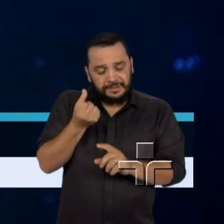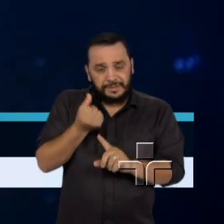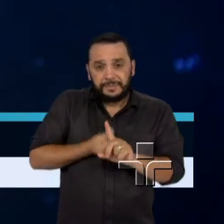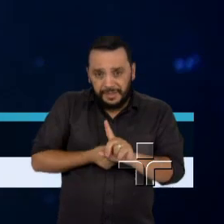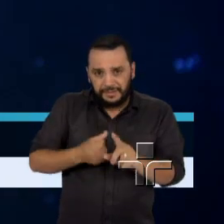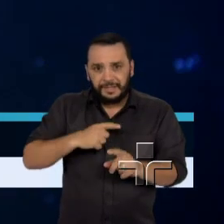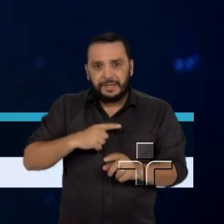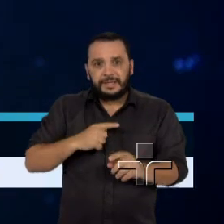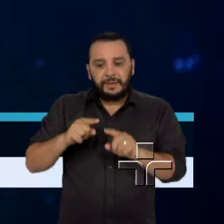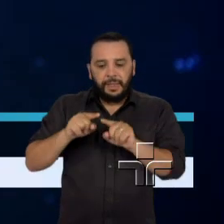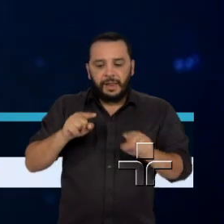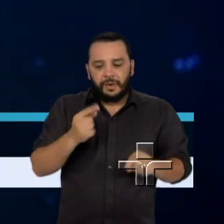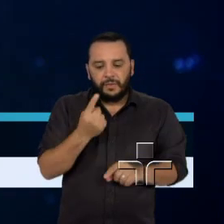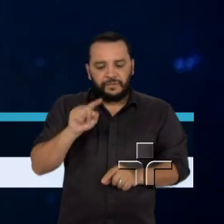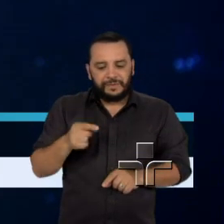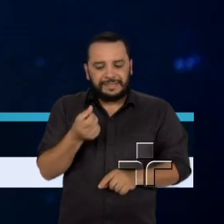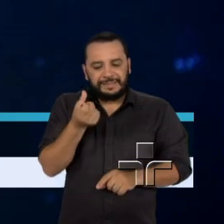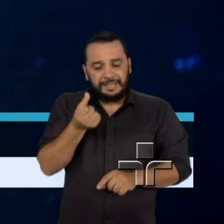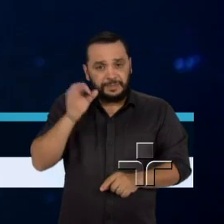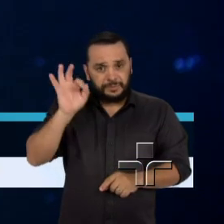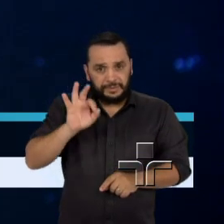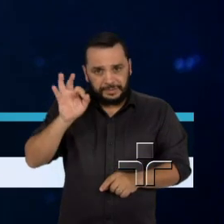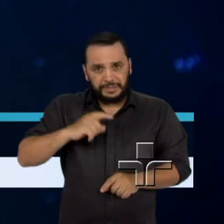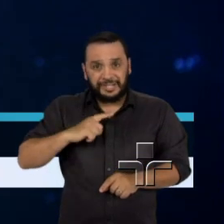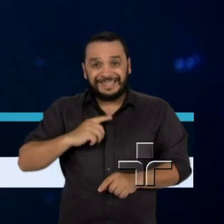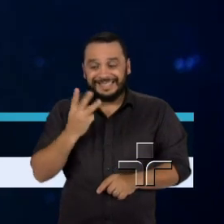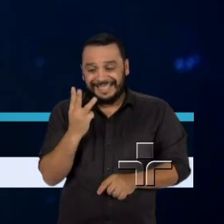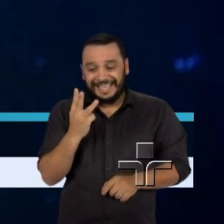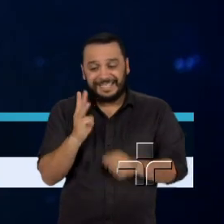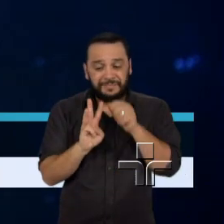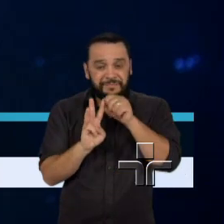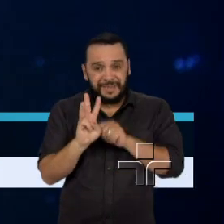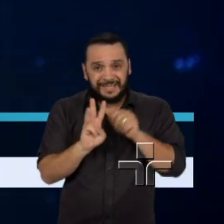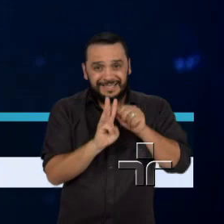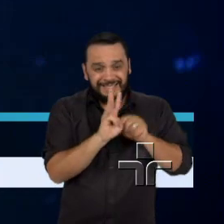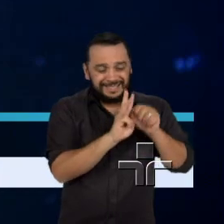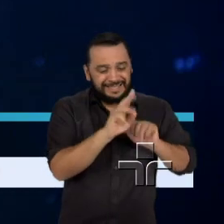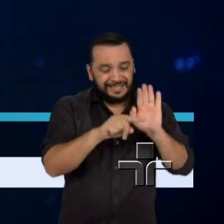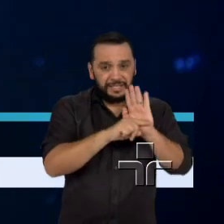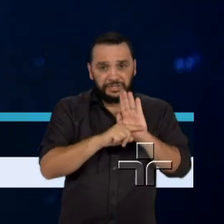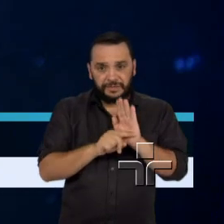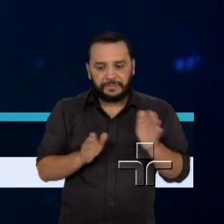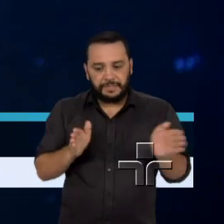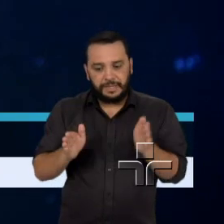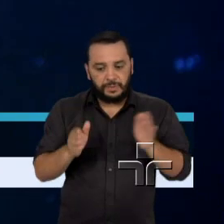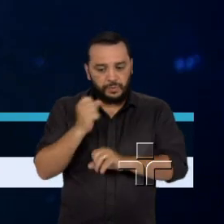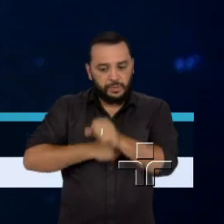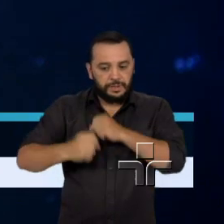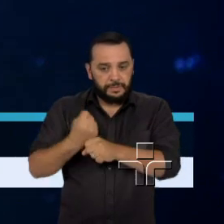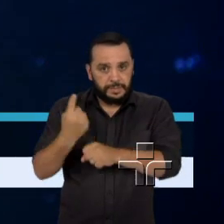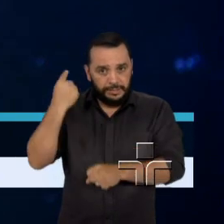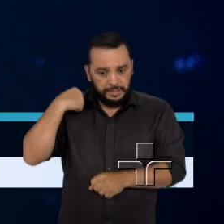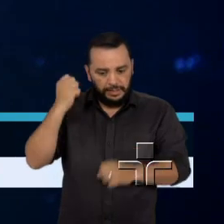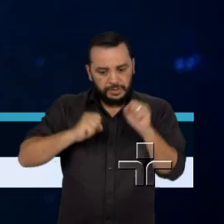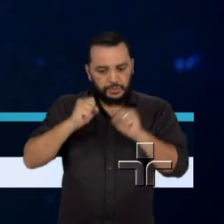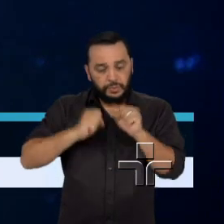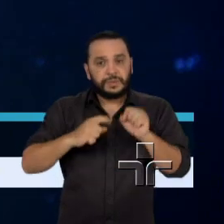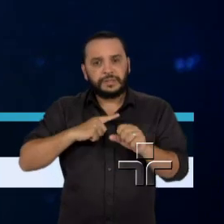e já acumula 3 trimestres seguidos no negativo. No mesmo período do ano passado, a indústria registrou alta